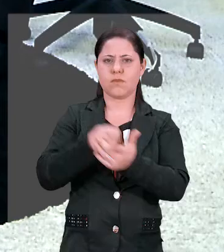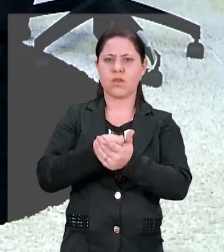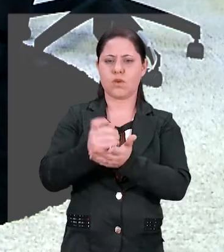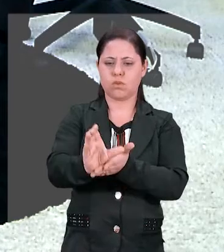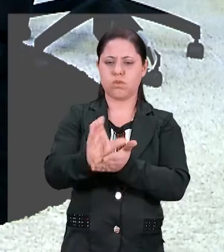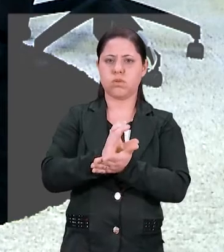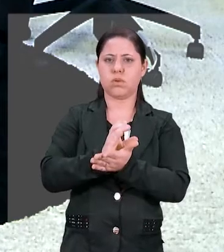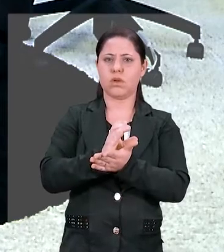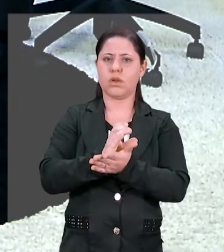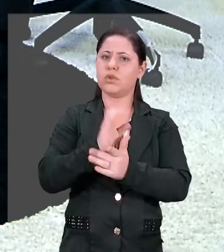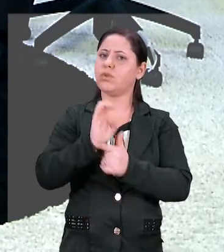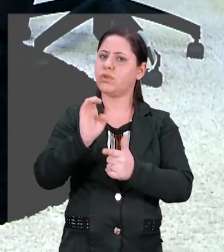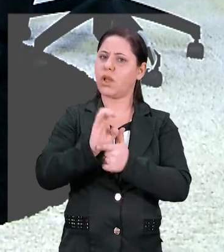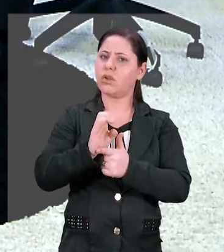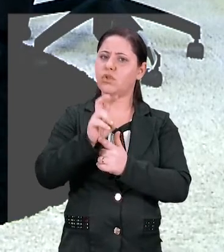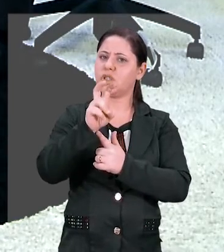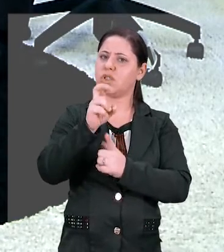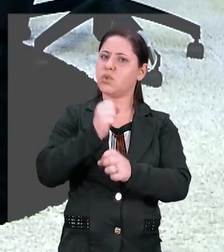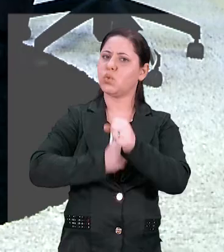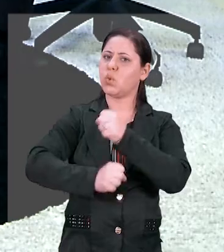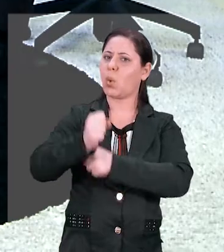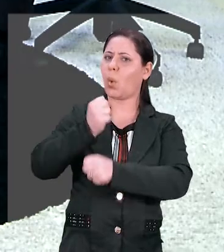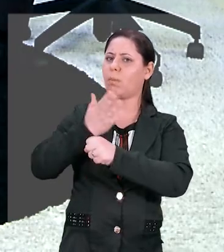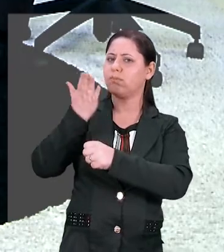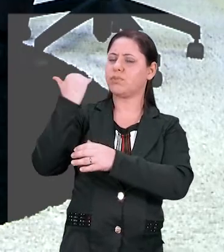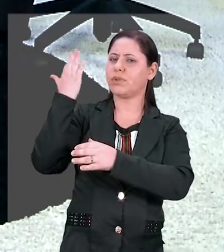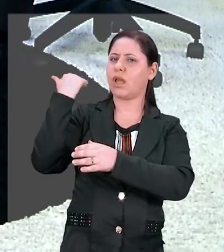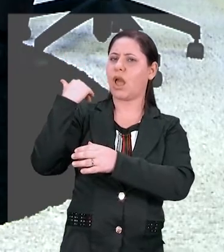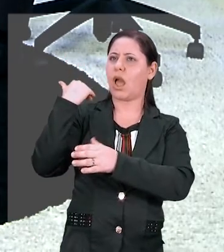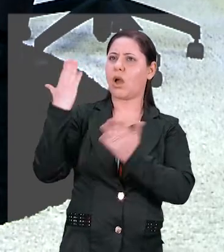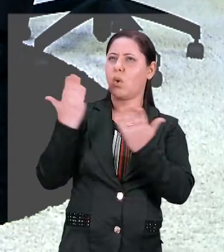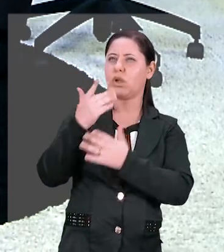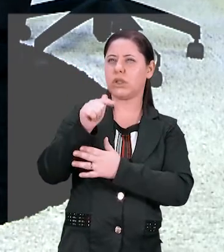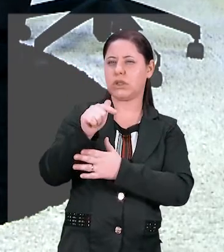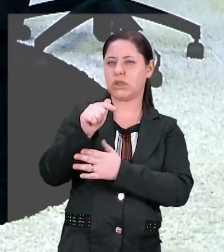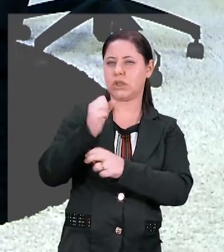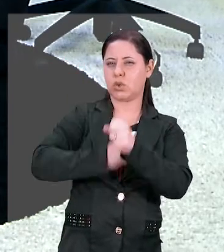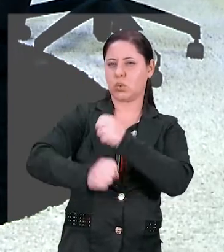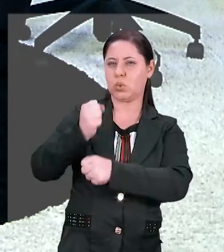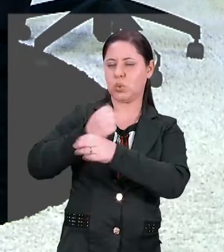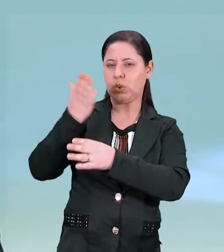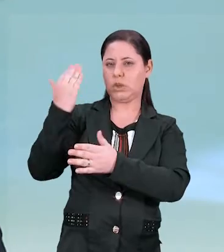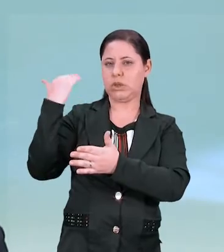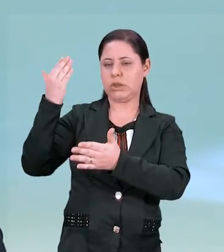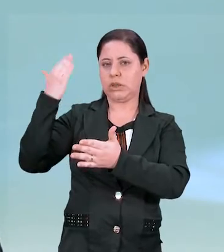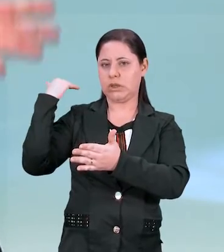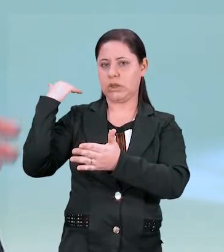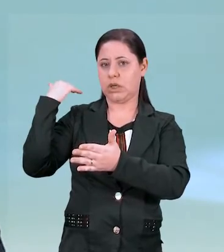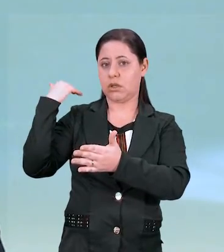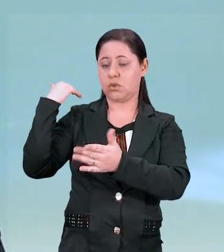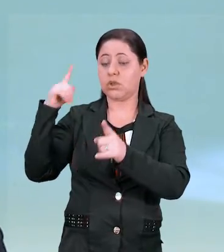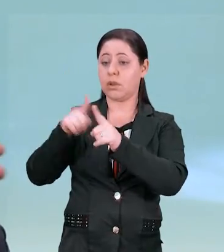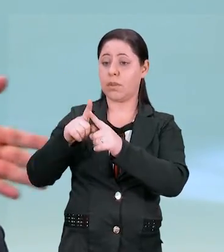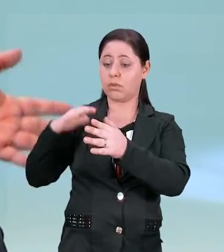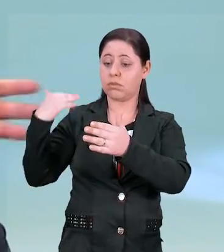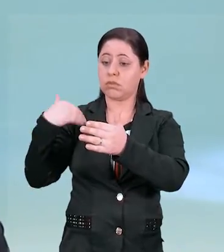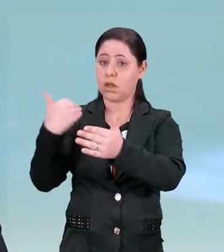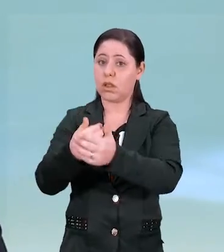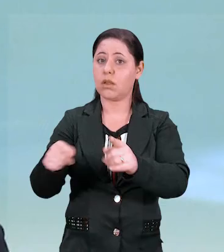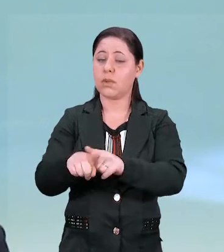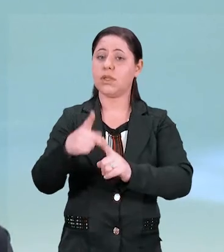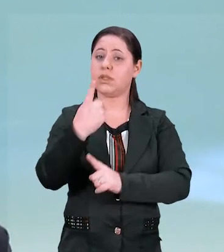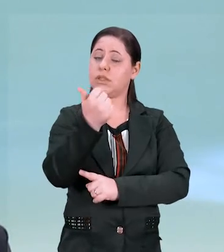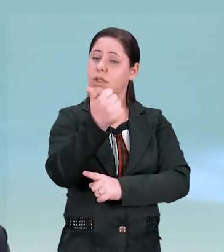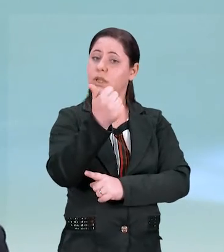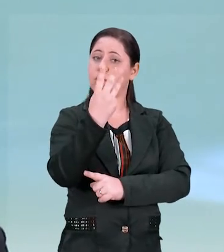dos 5 anos anteriores, já não é mais 5, já deve ser 7, mais os anos que estão correndo, 130 milhões, o secretário disse